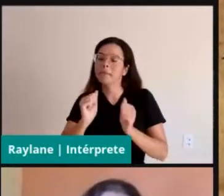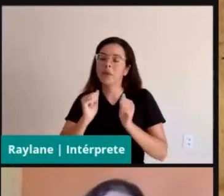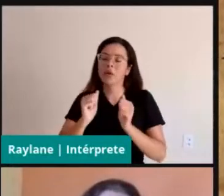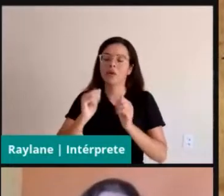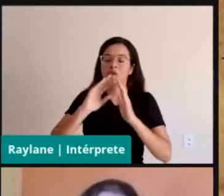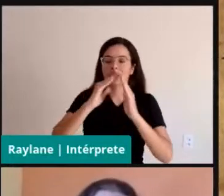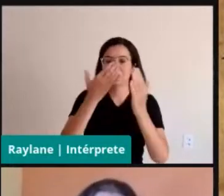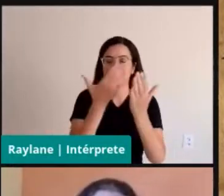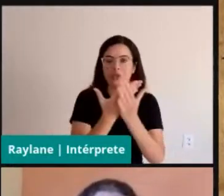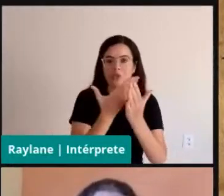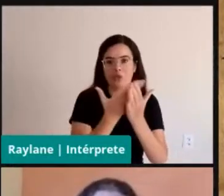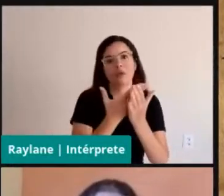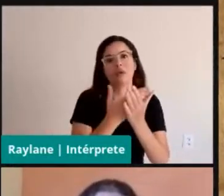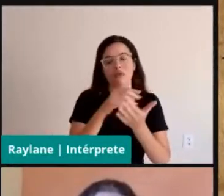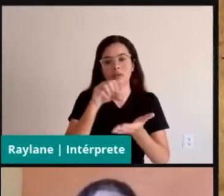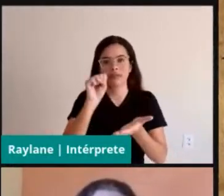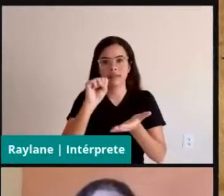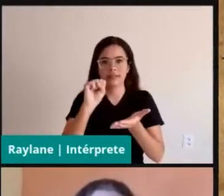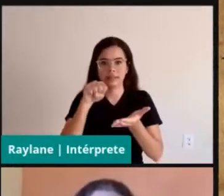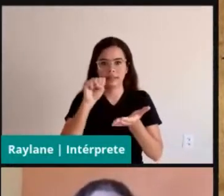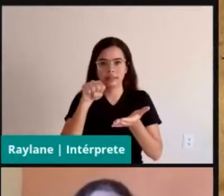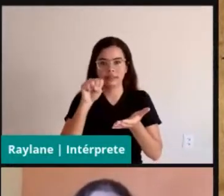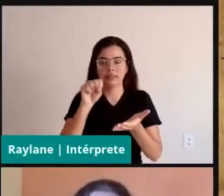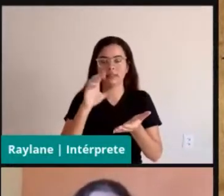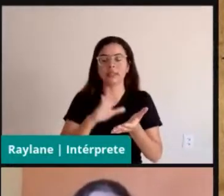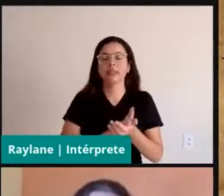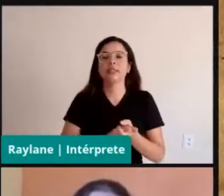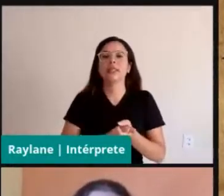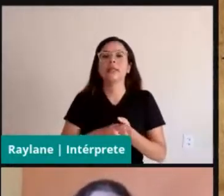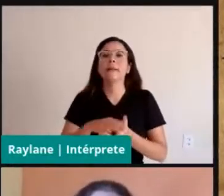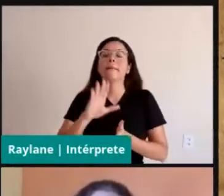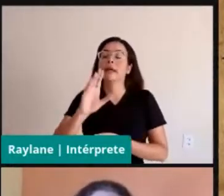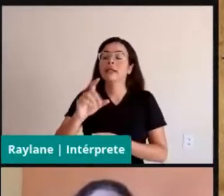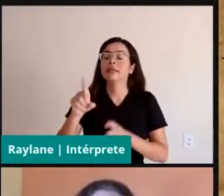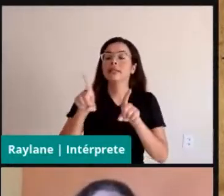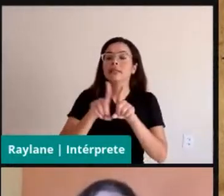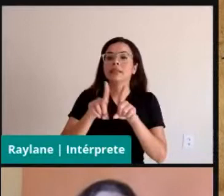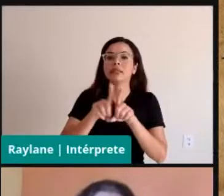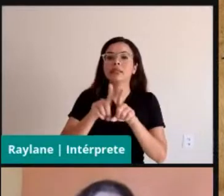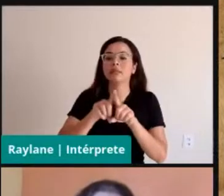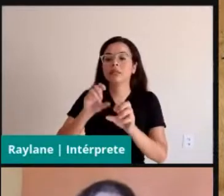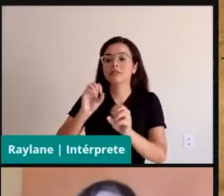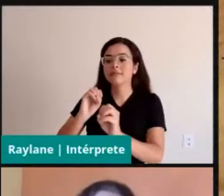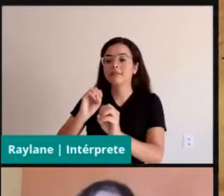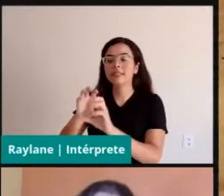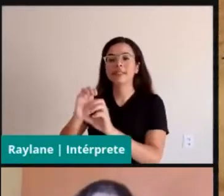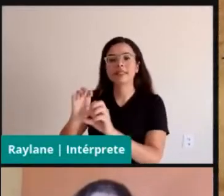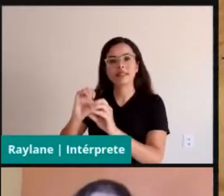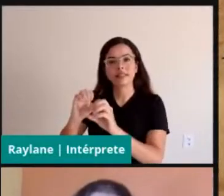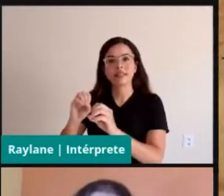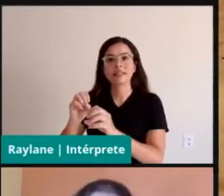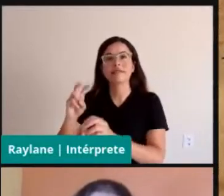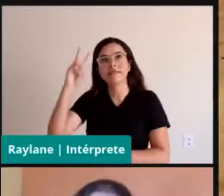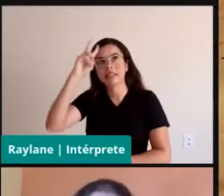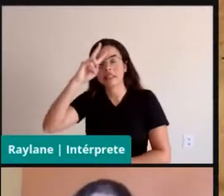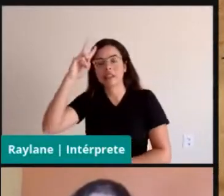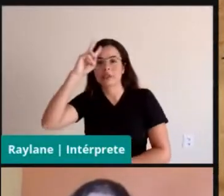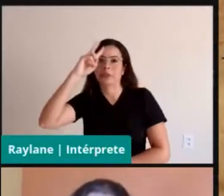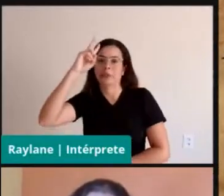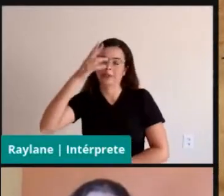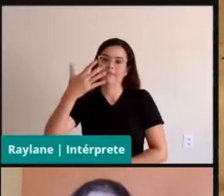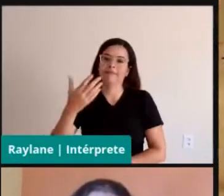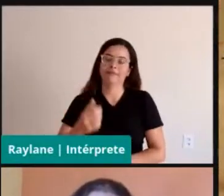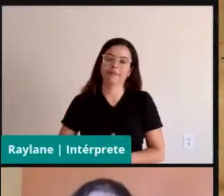a gente tem tentando fazer, mas já tinha essa ideia de ensinar enquanto cria essa história. Eu